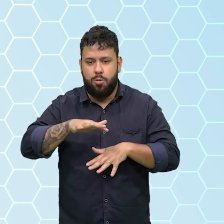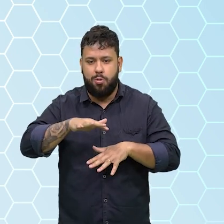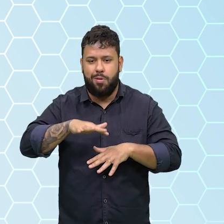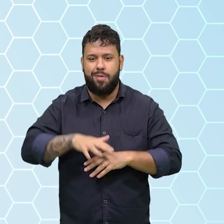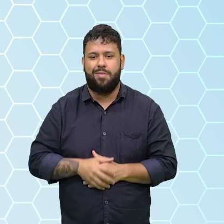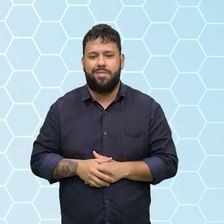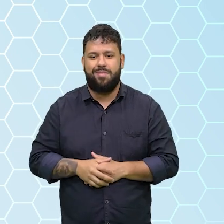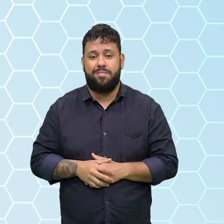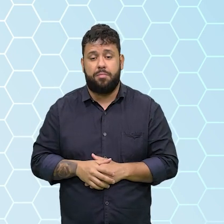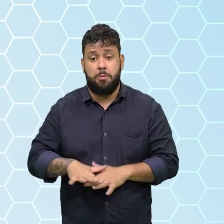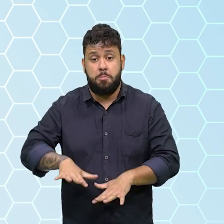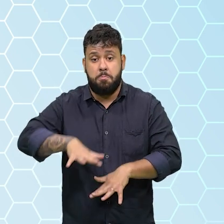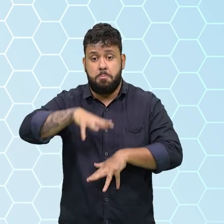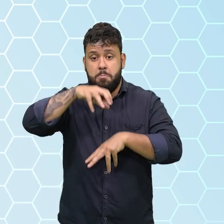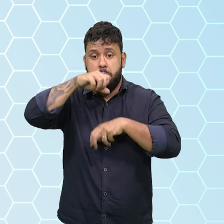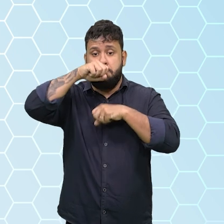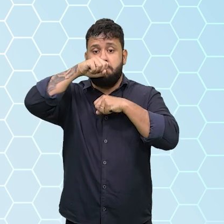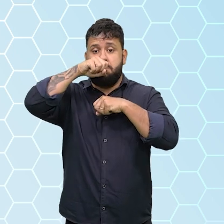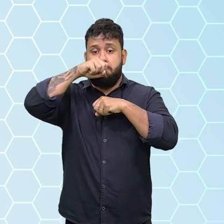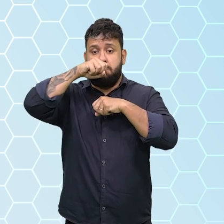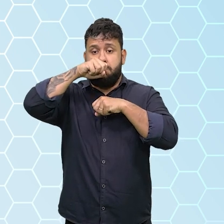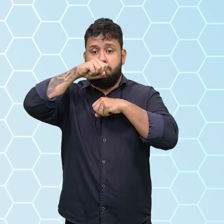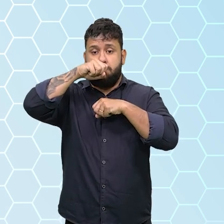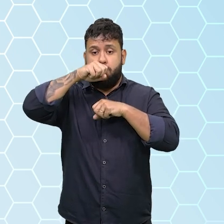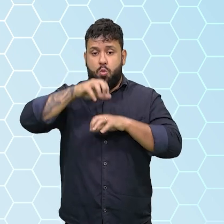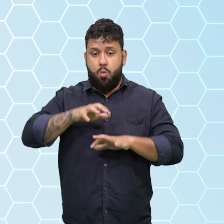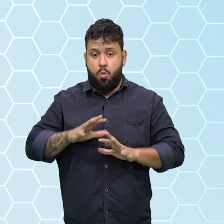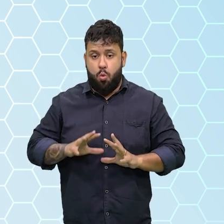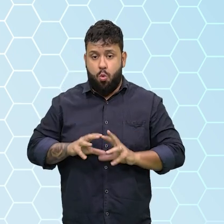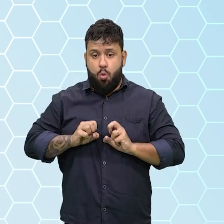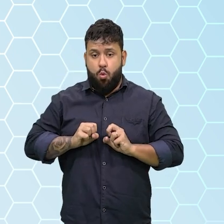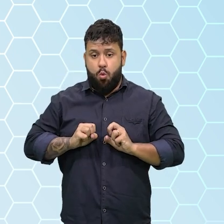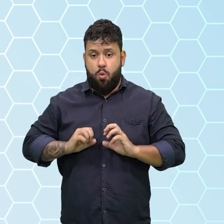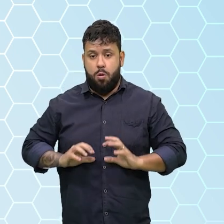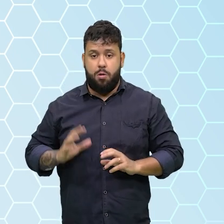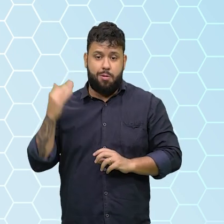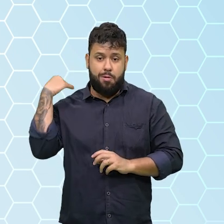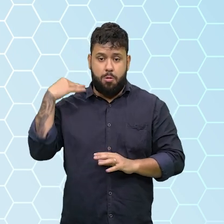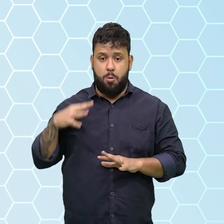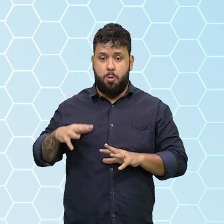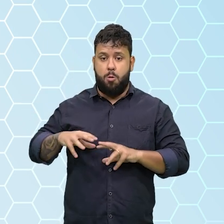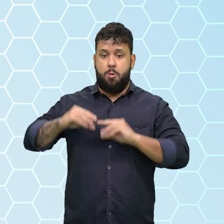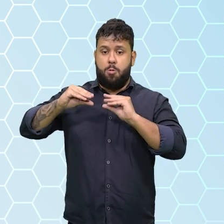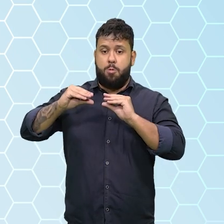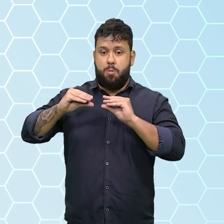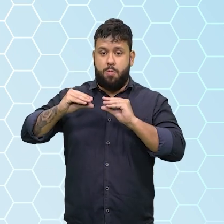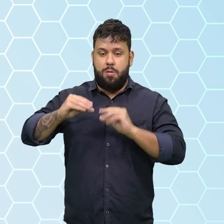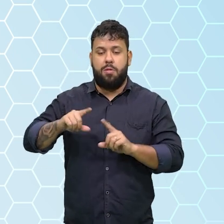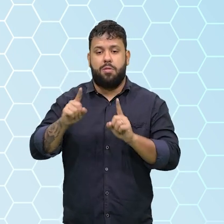respiratório. Inspira, contrai diafragma, contrai músculo intercostal.